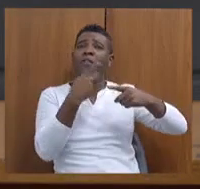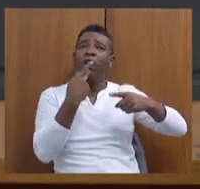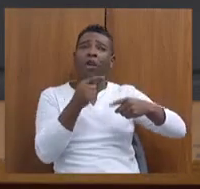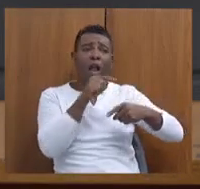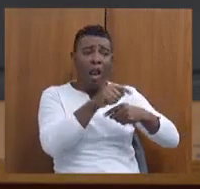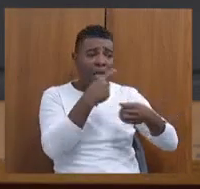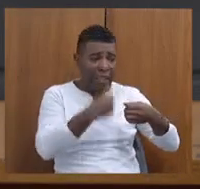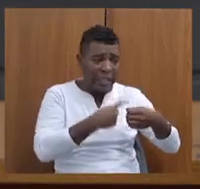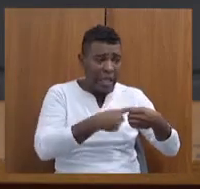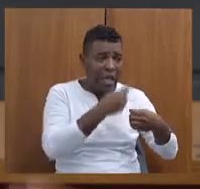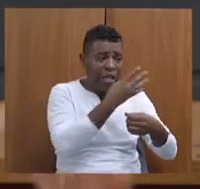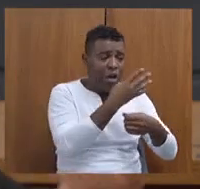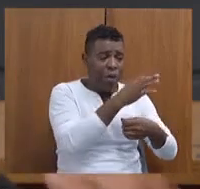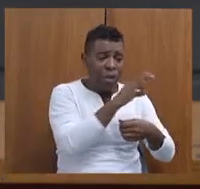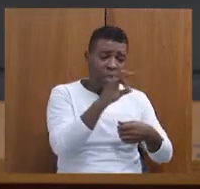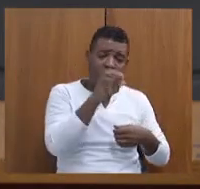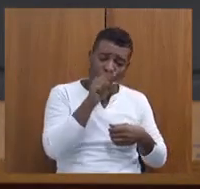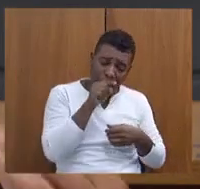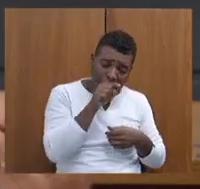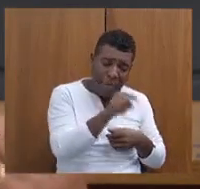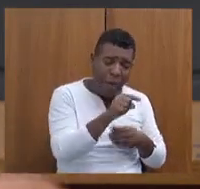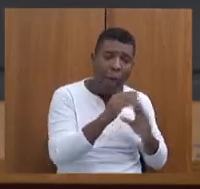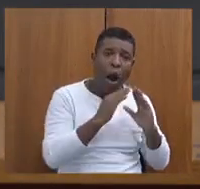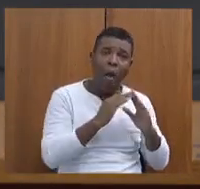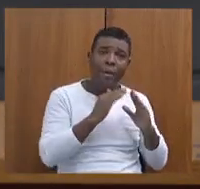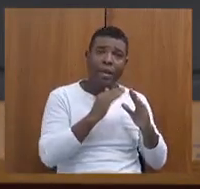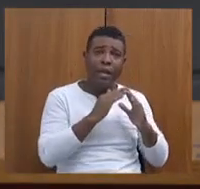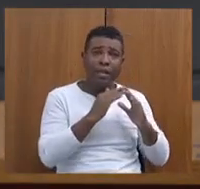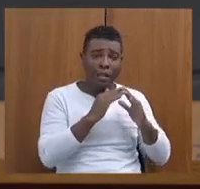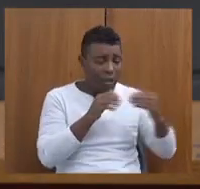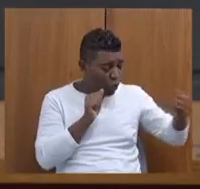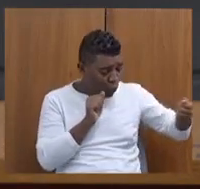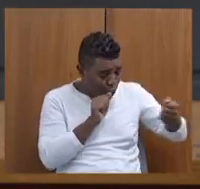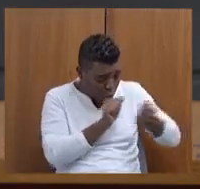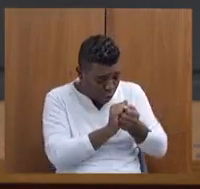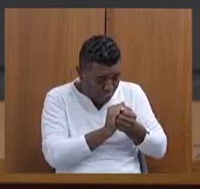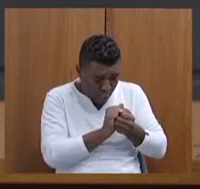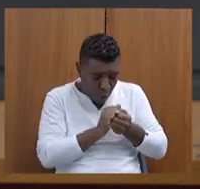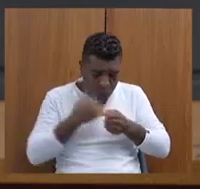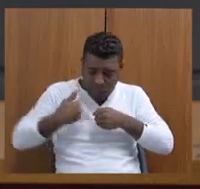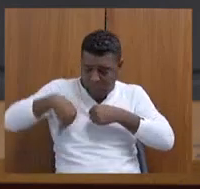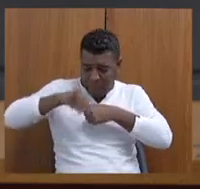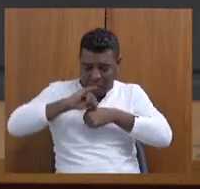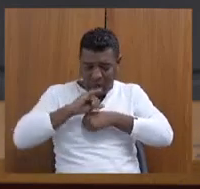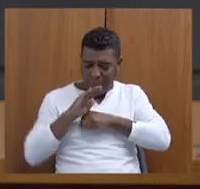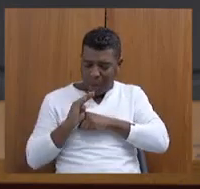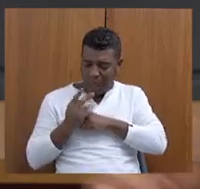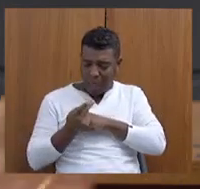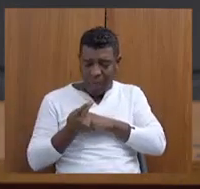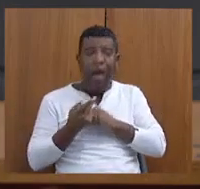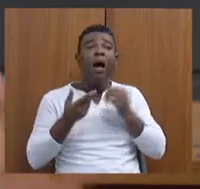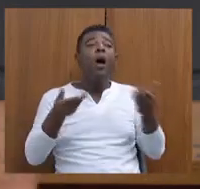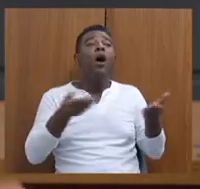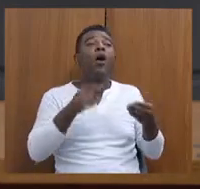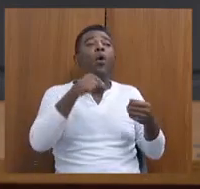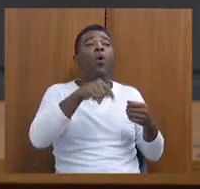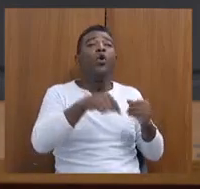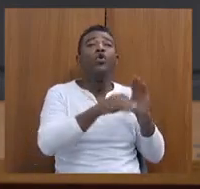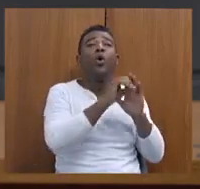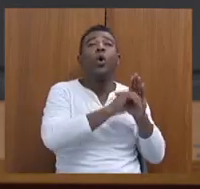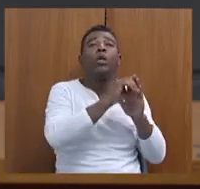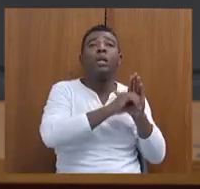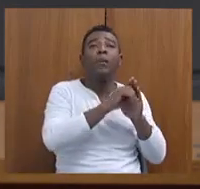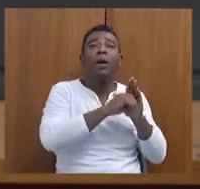habitantes colado na capital que é Ribeirão das Neves que tem um orçamento hoje né tá próximo de